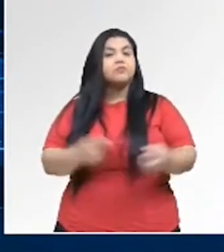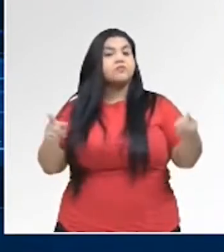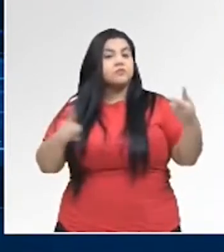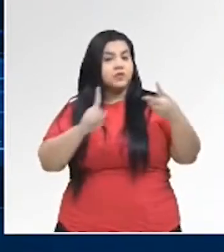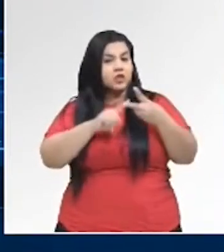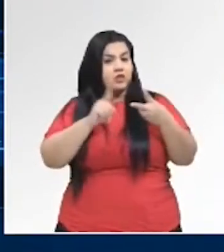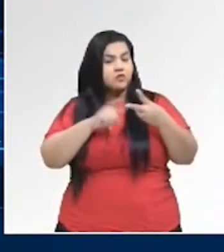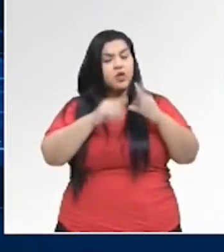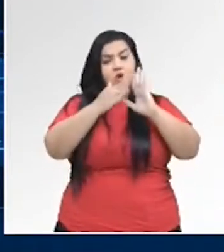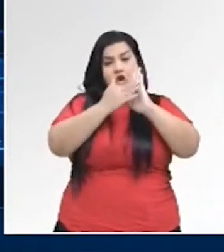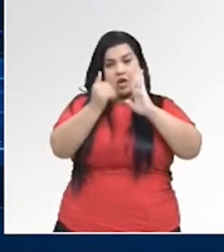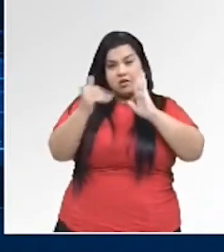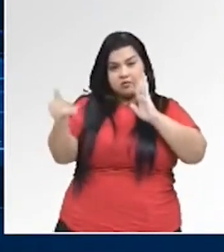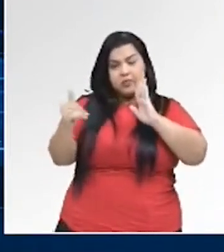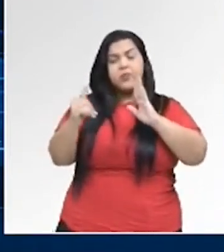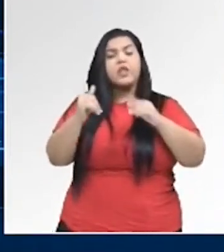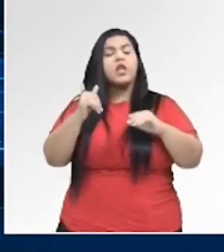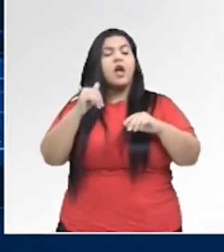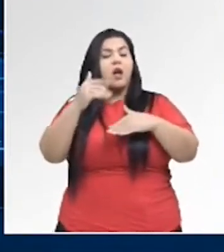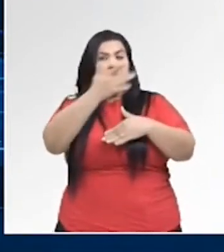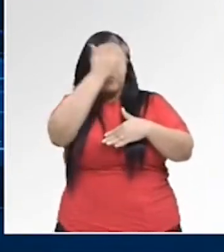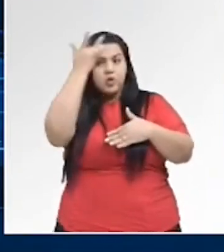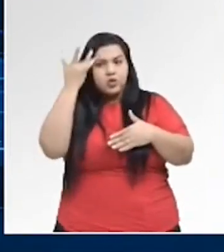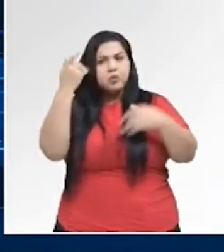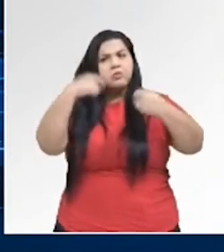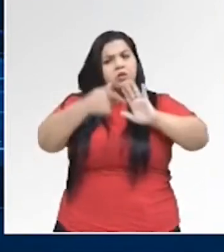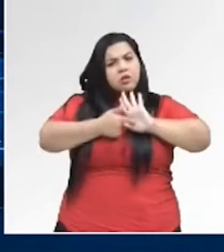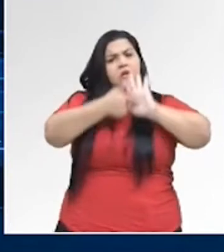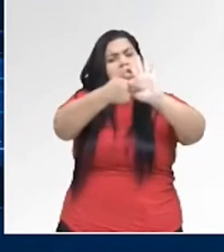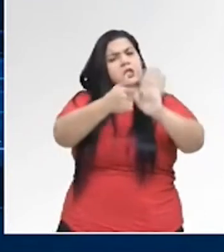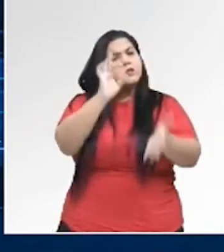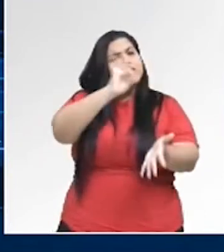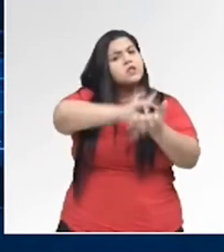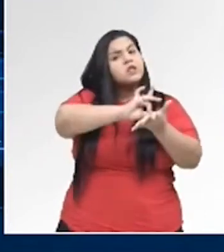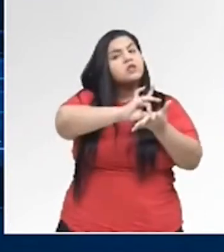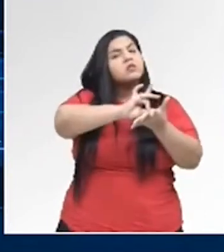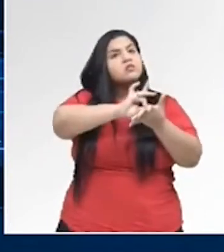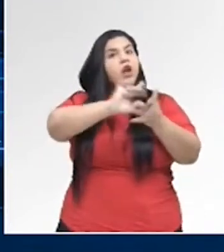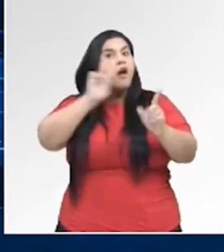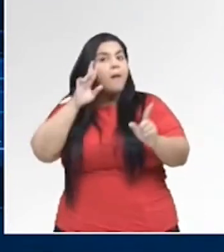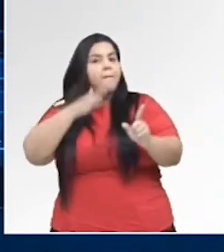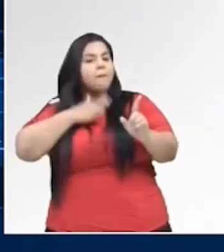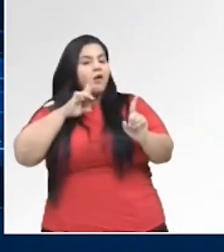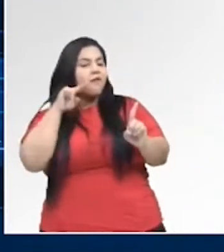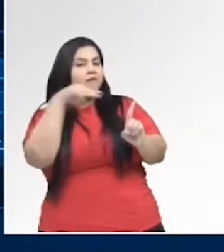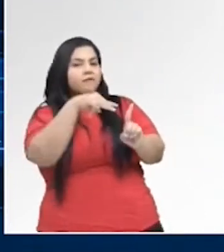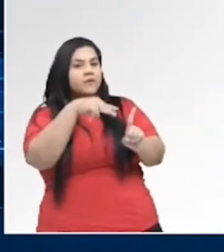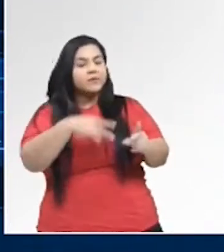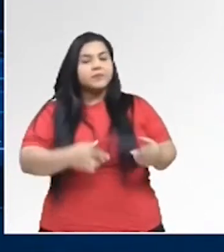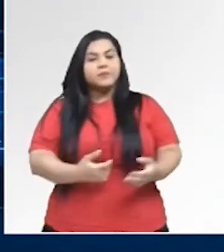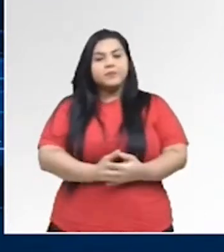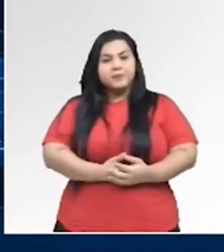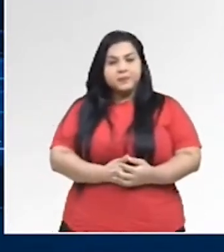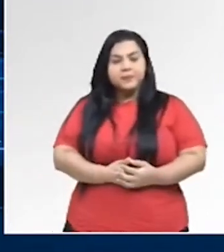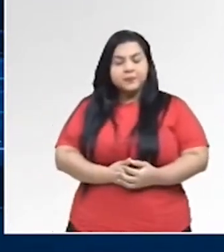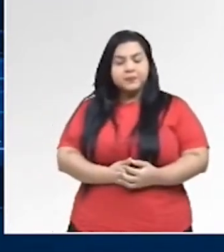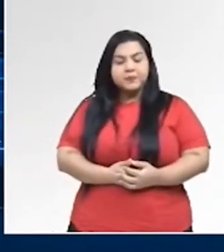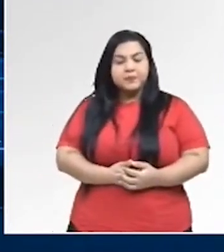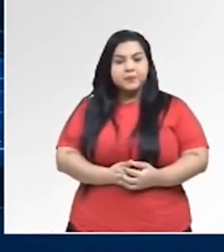Função estética. O artista procura representar a realidade a partir da sua visão.